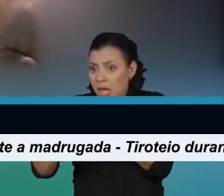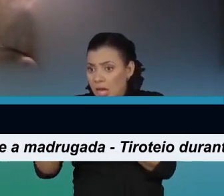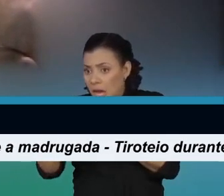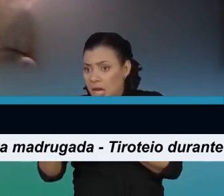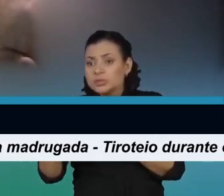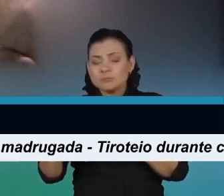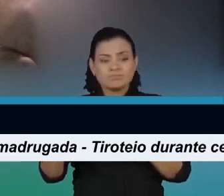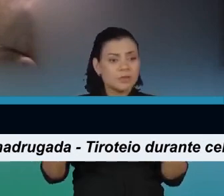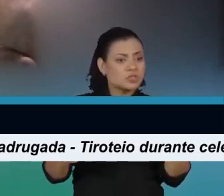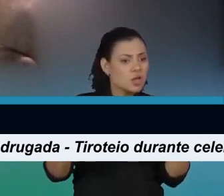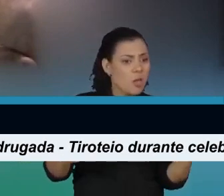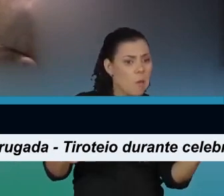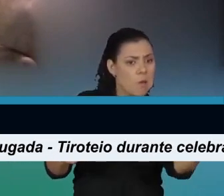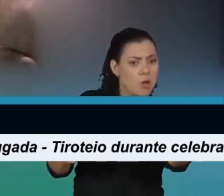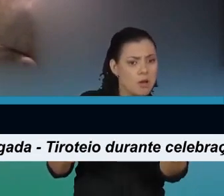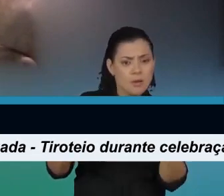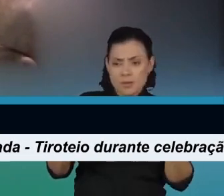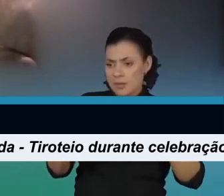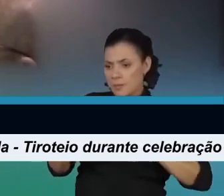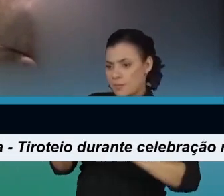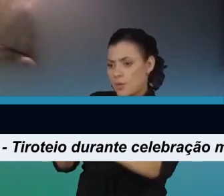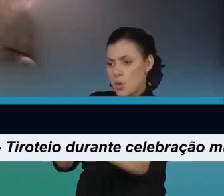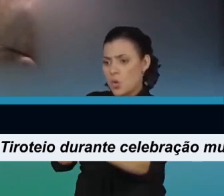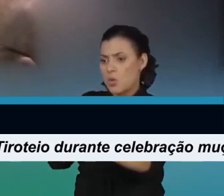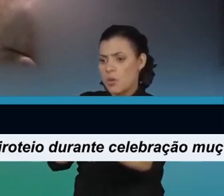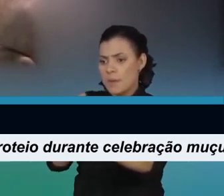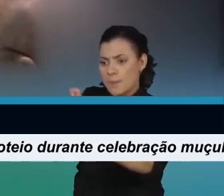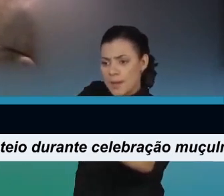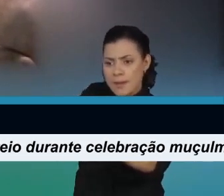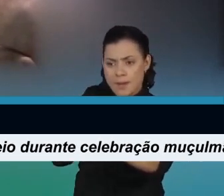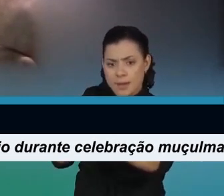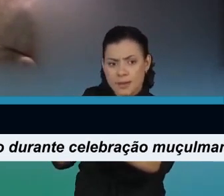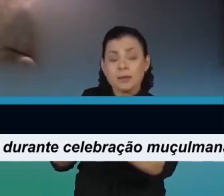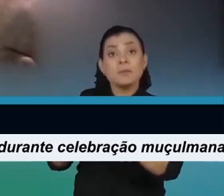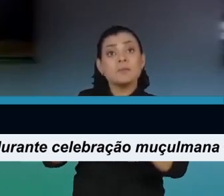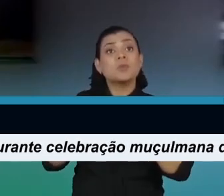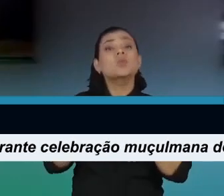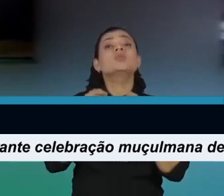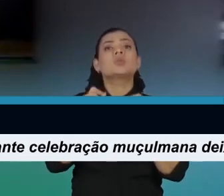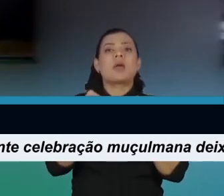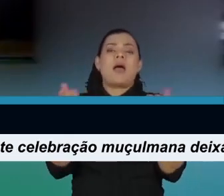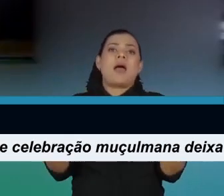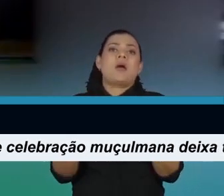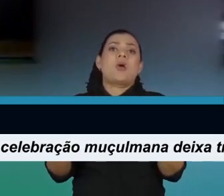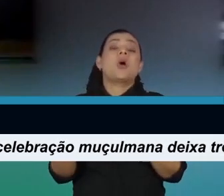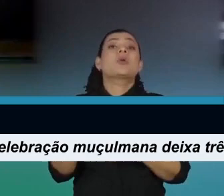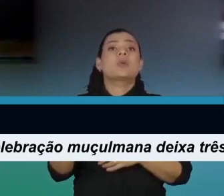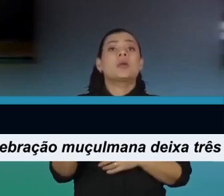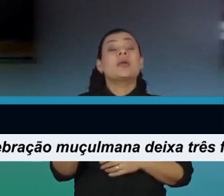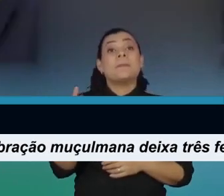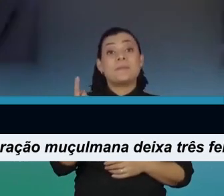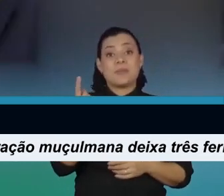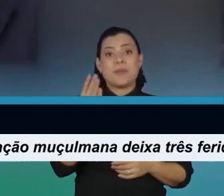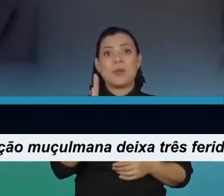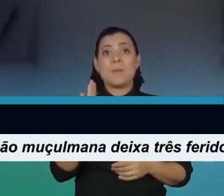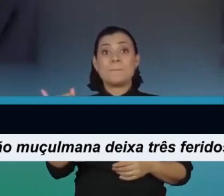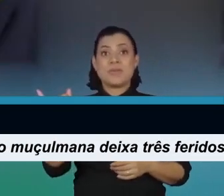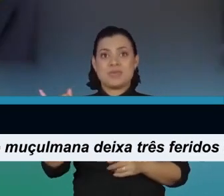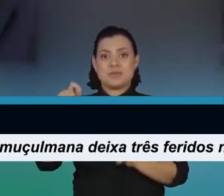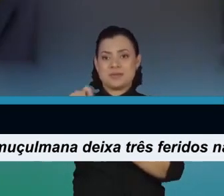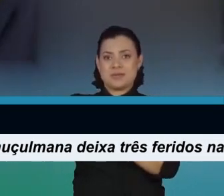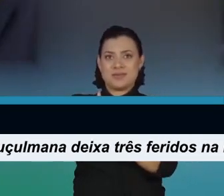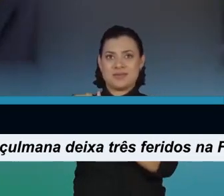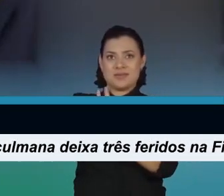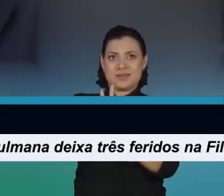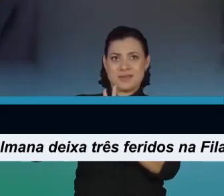única mudança que nós estamos fazendo? É a possibilidade de abertura de crédito suplementar ao final do primeiro bimestre, quando